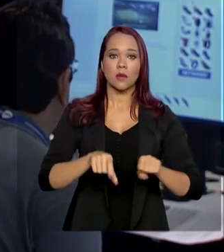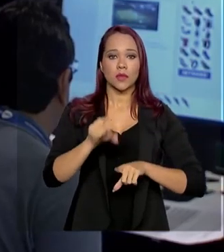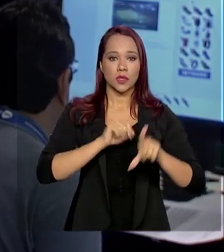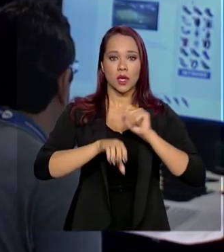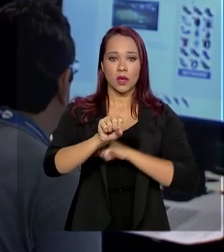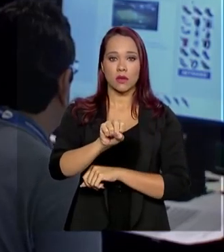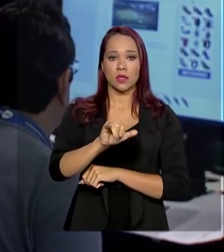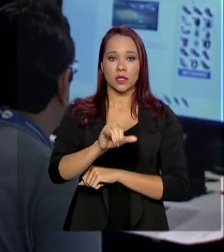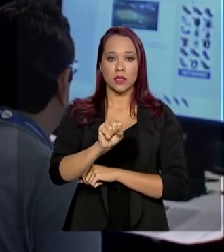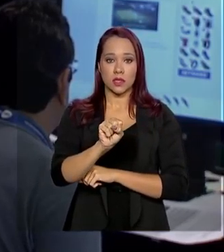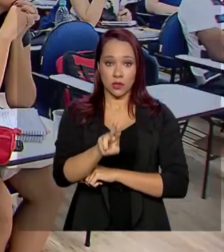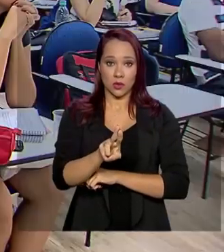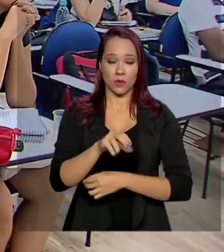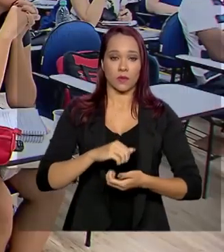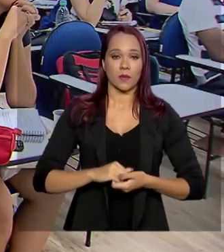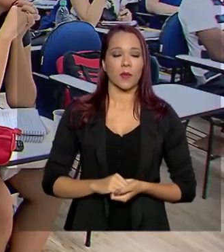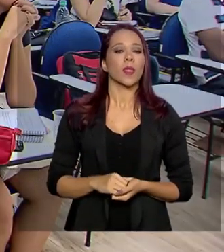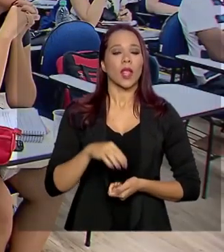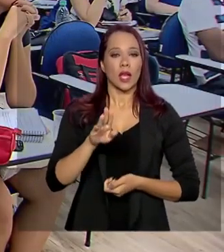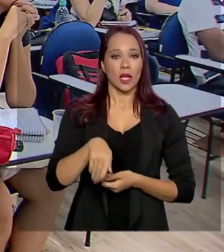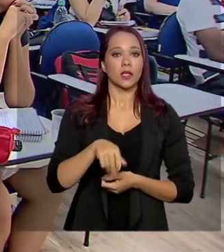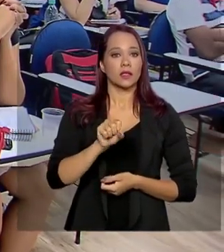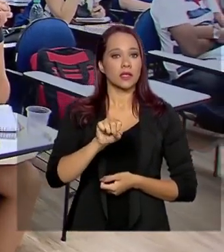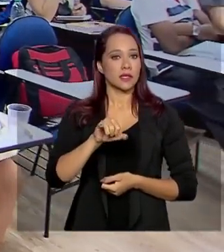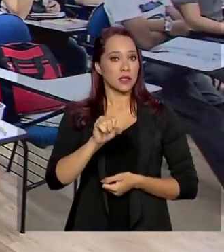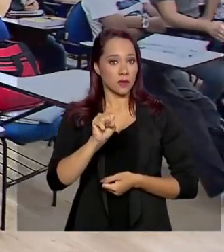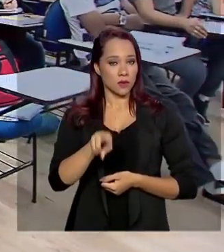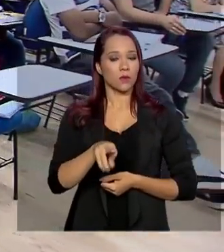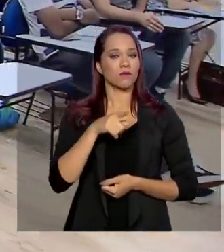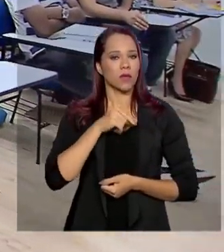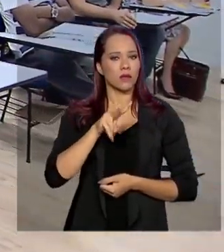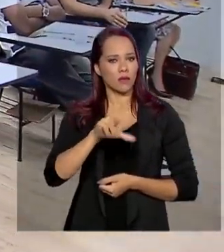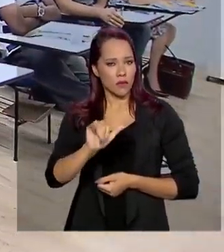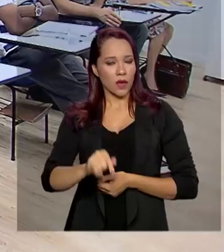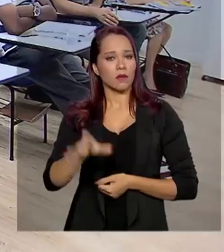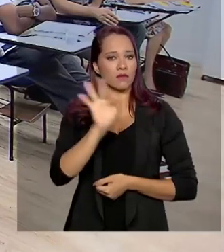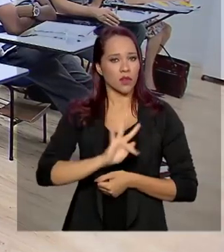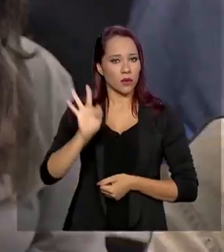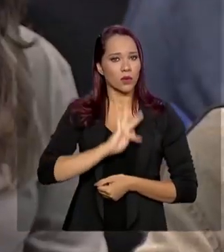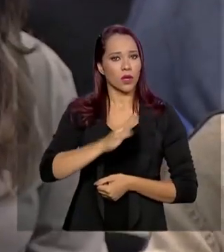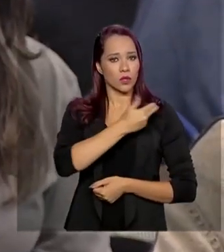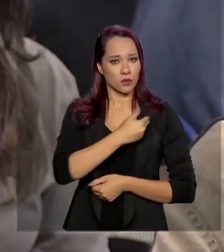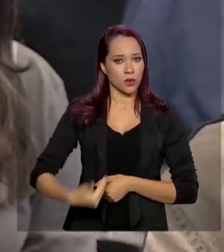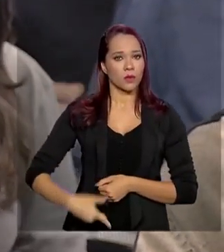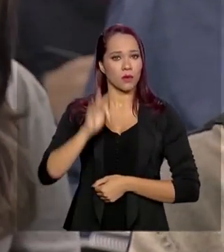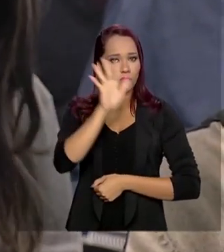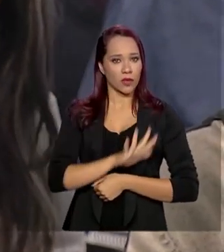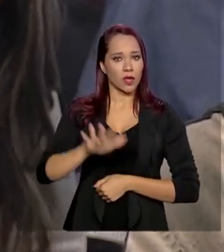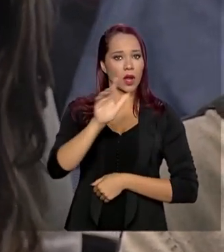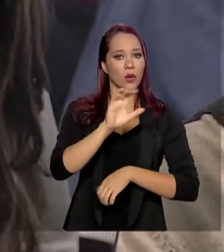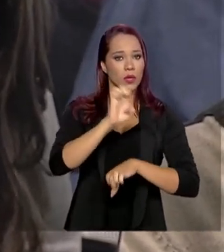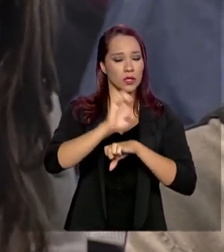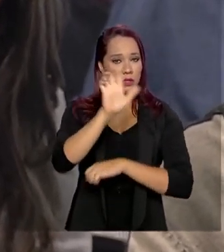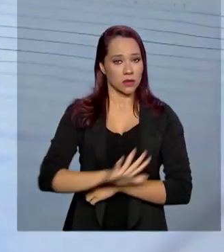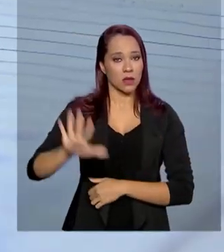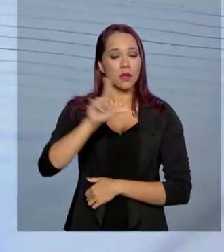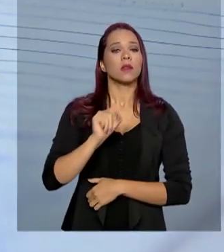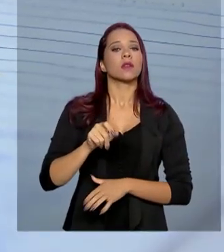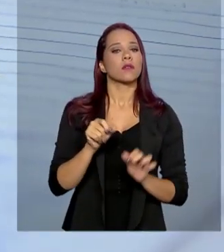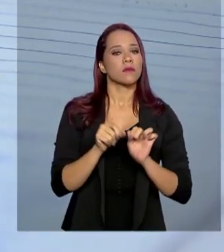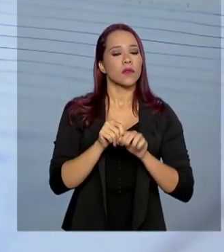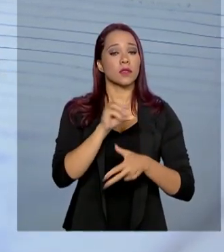seleção unificada o sisu o siso ele oferece vagas em universidades públicas federais e estaduais para